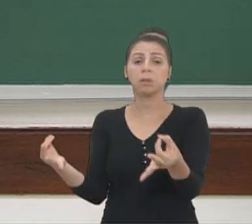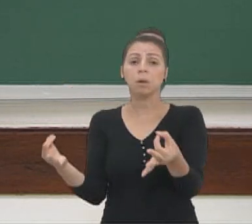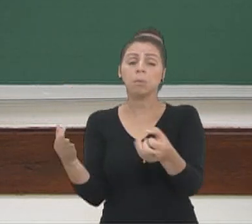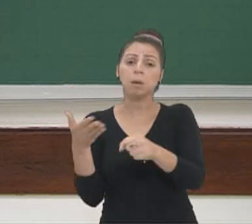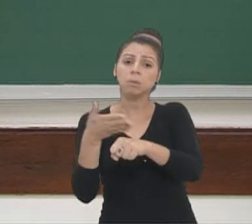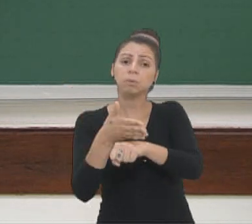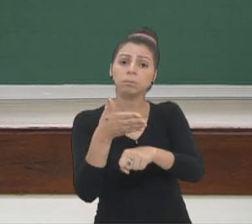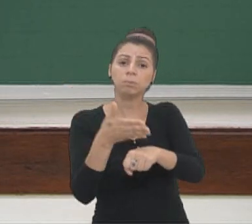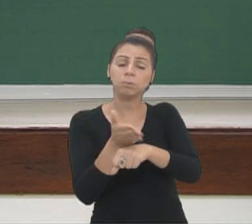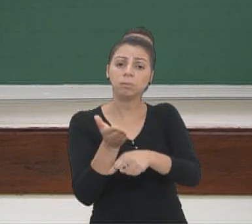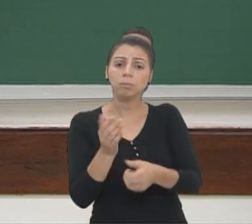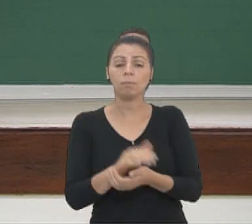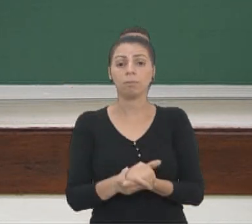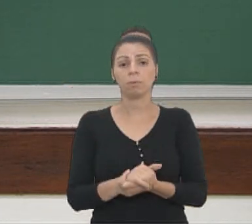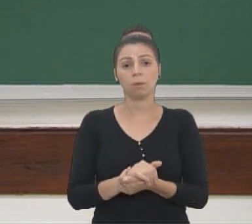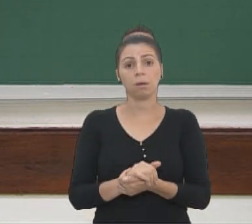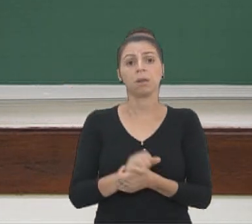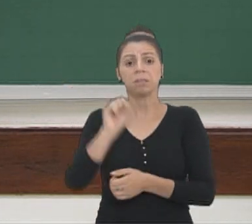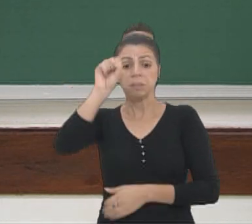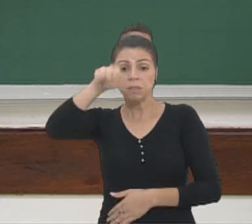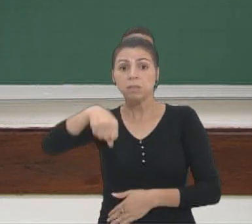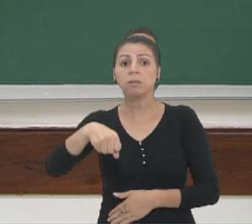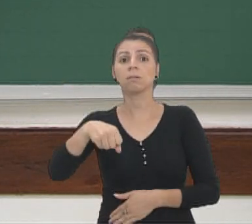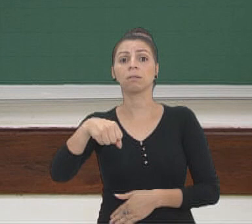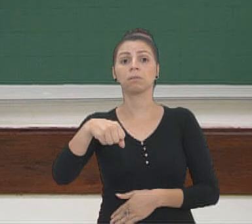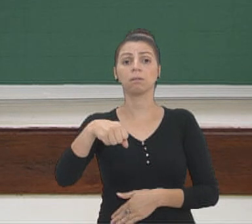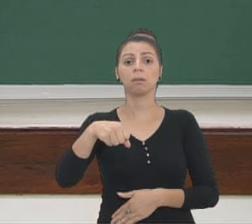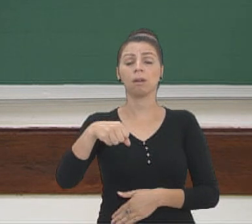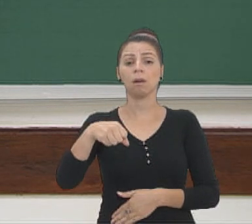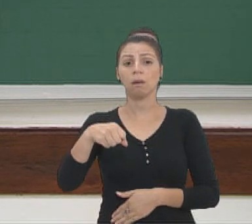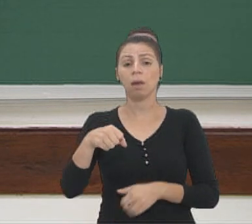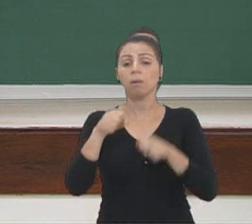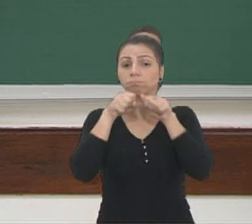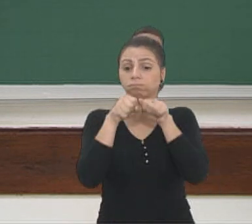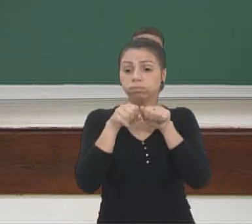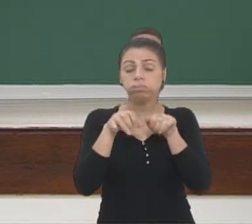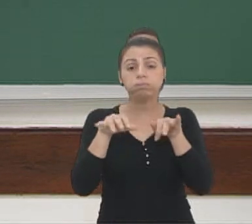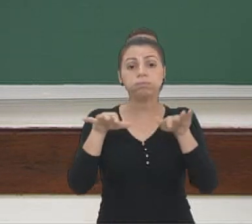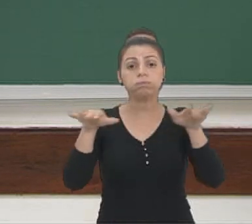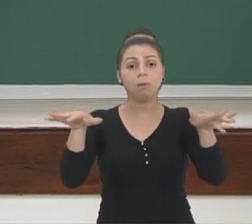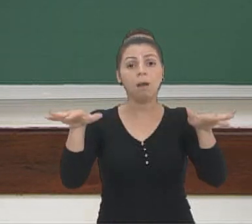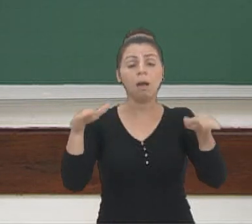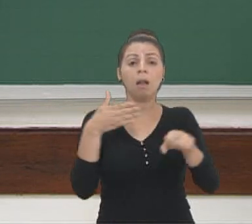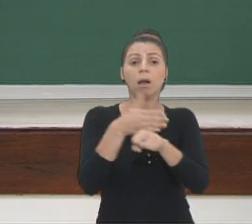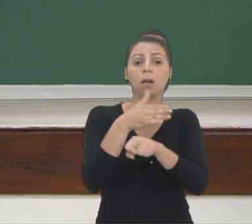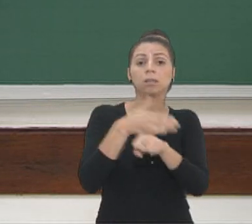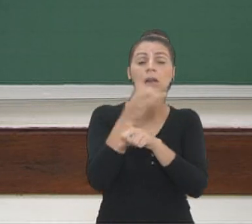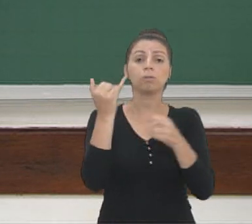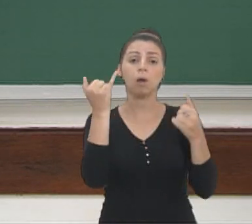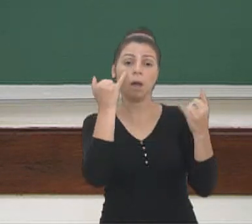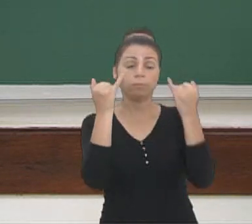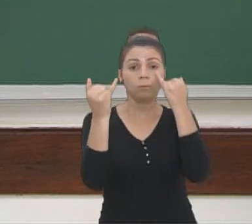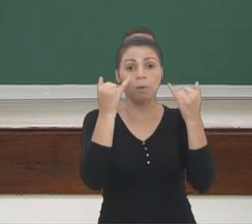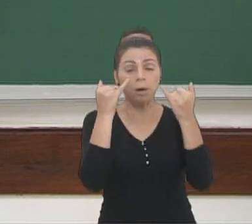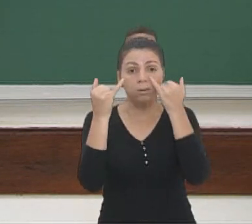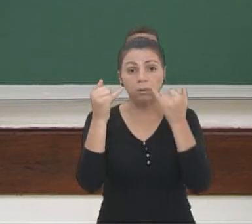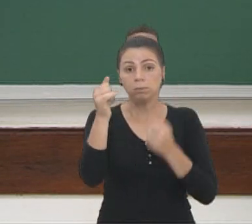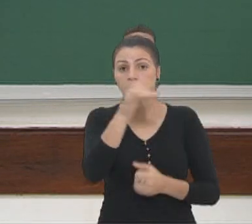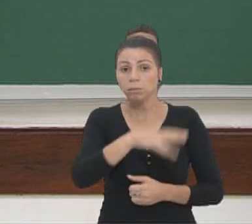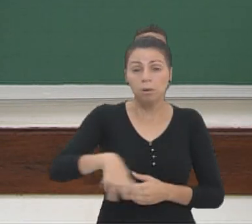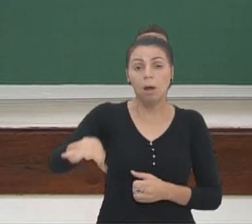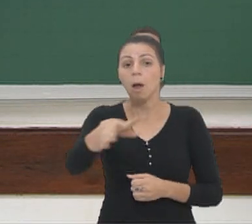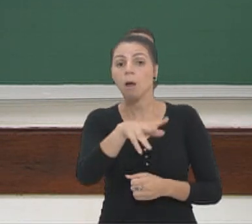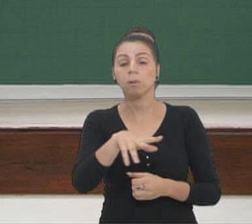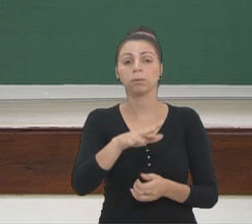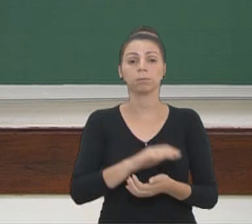acessível. Portanto, é sim uma ferramenta democrática de acesso à informação da população, certo? Por